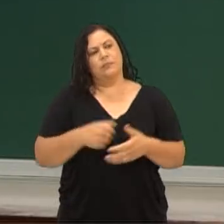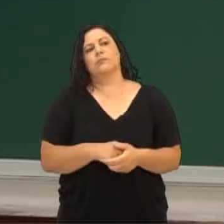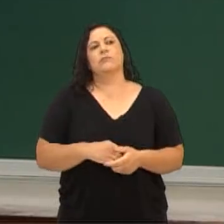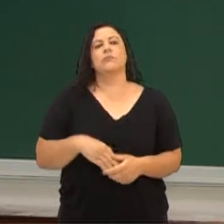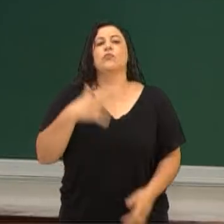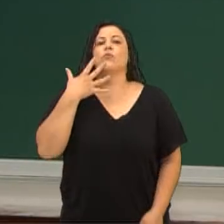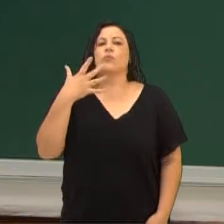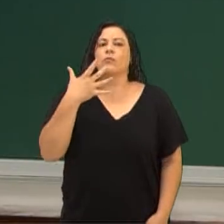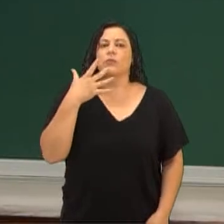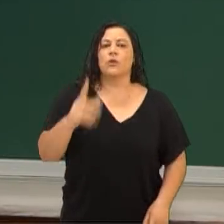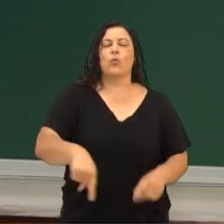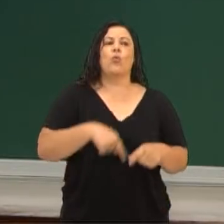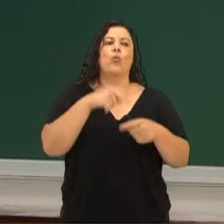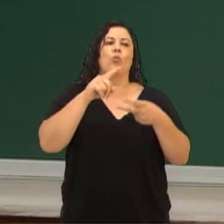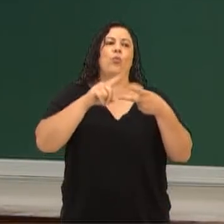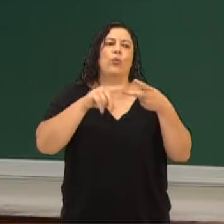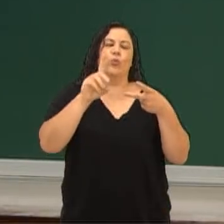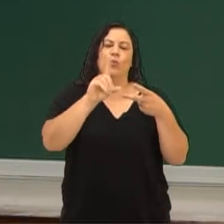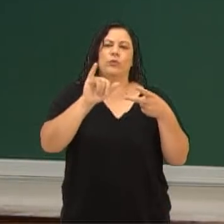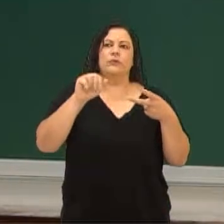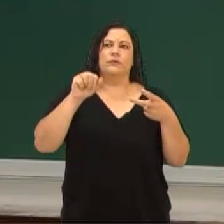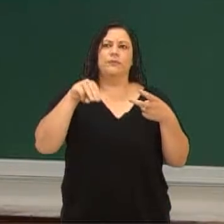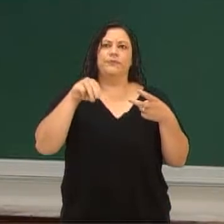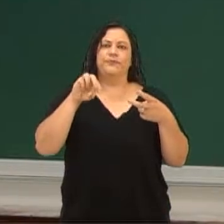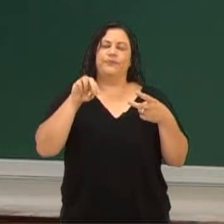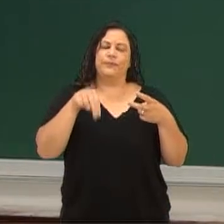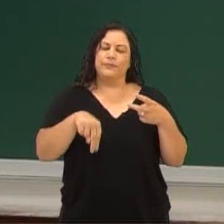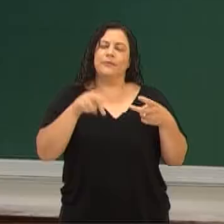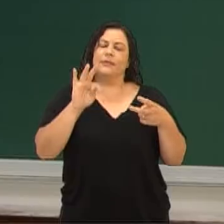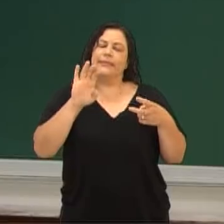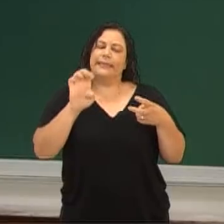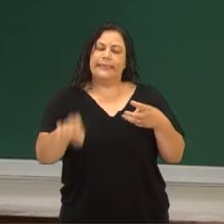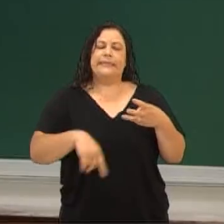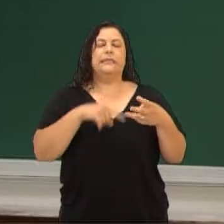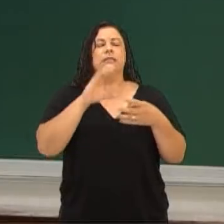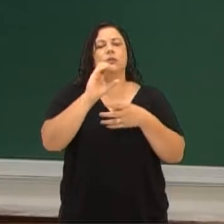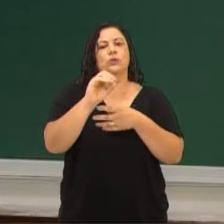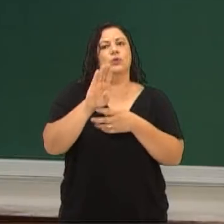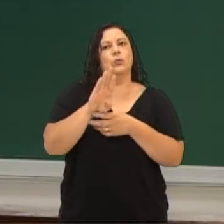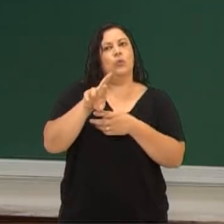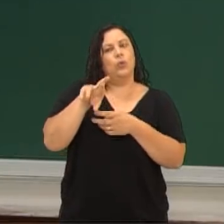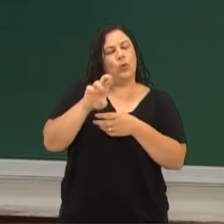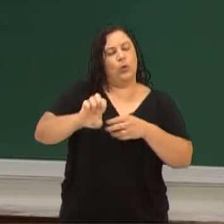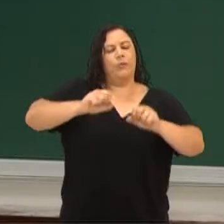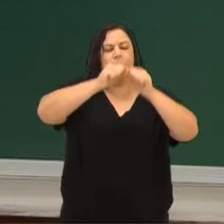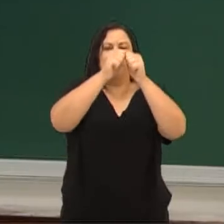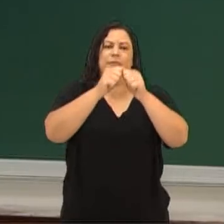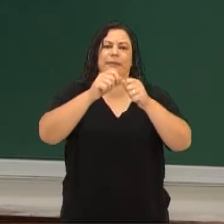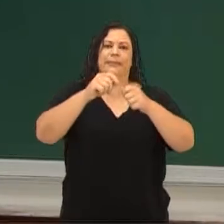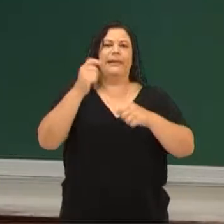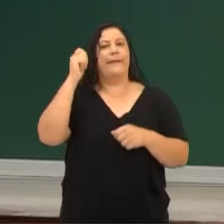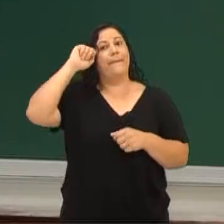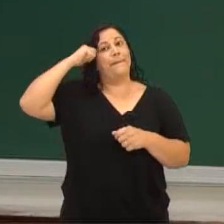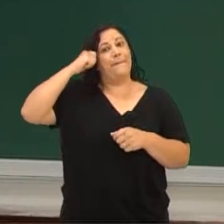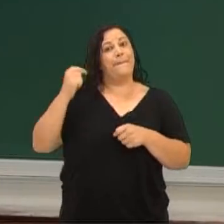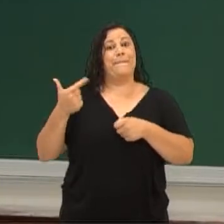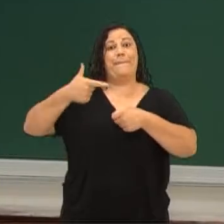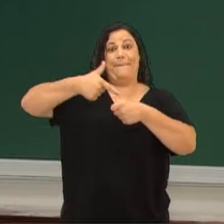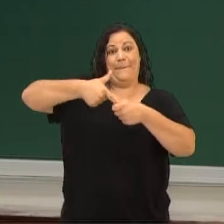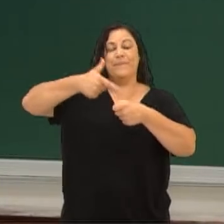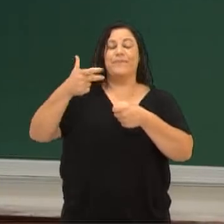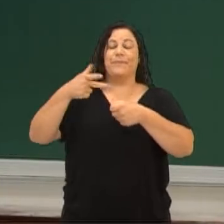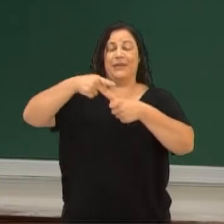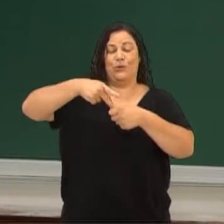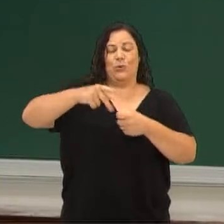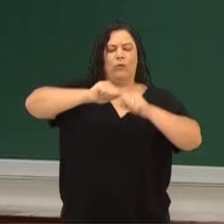né, diamante, cobre, petróleo e carvão, espalhados aí pela África do Norte e pela África